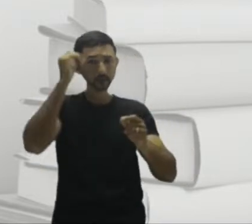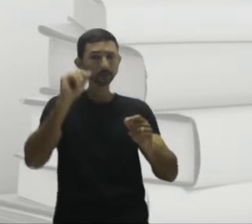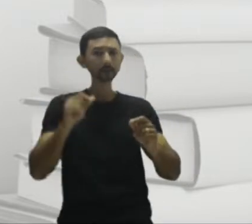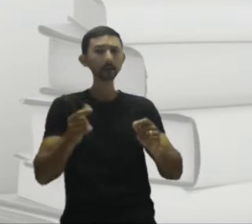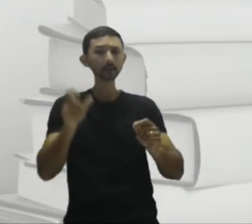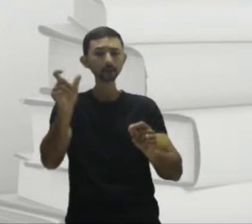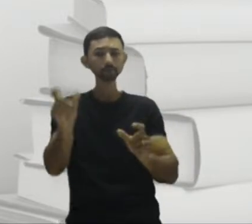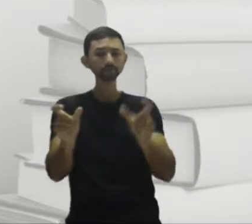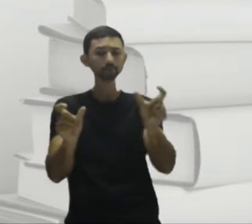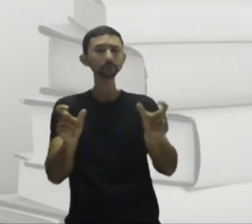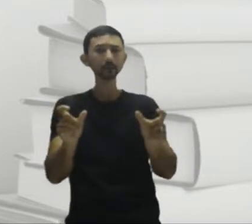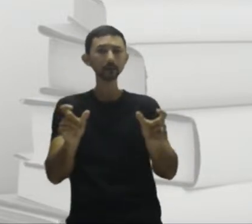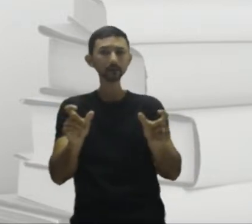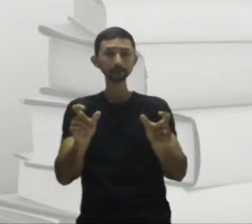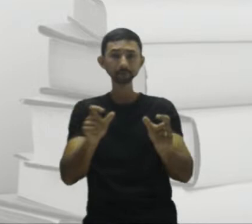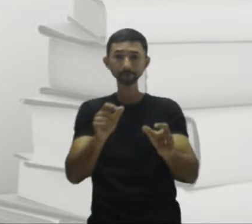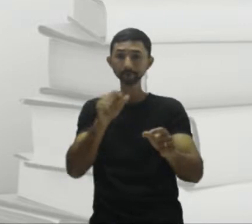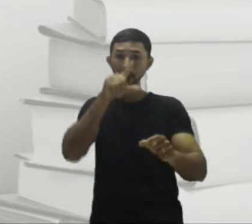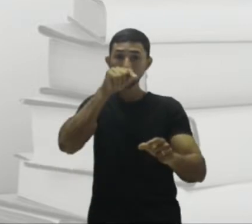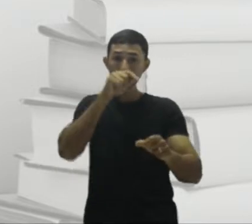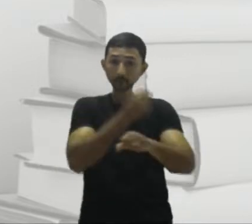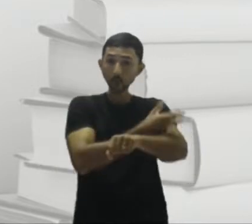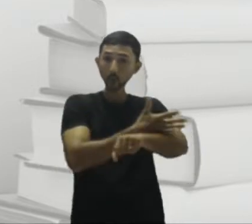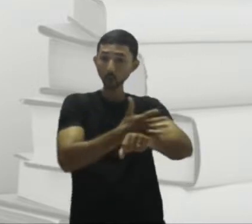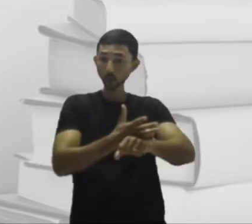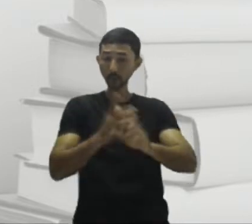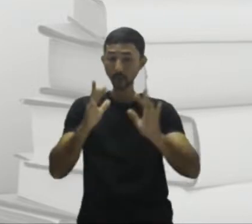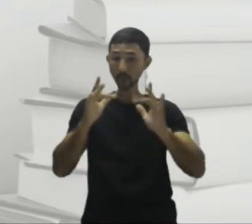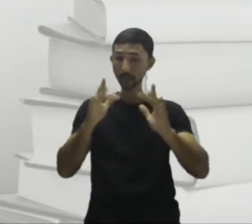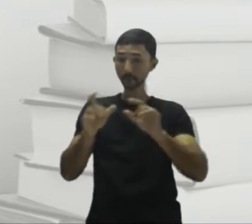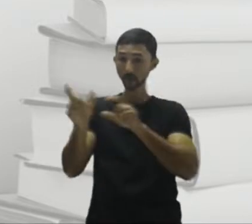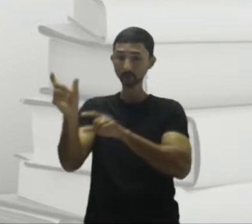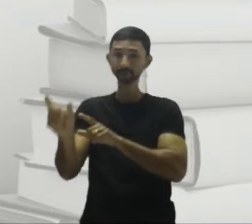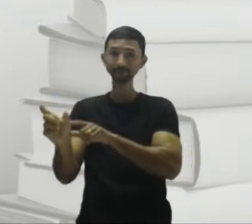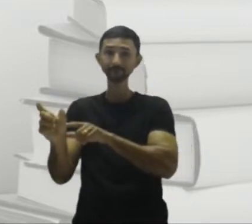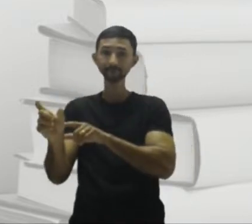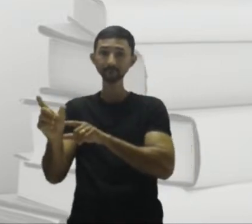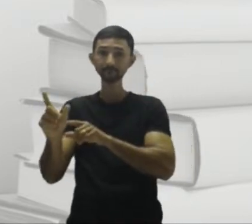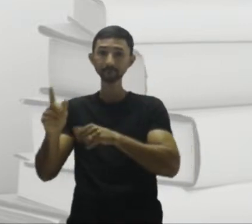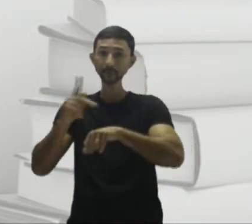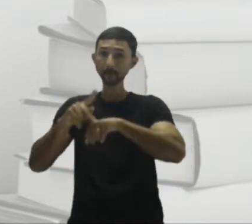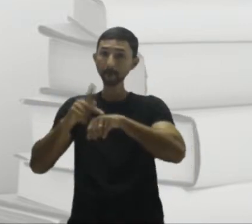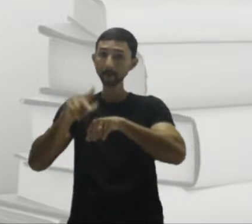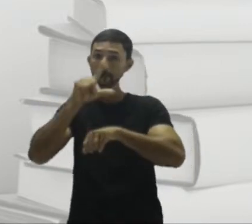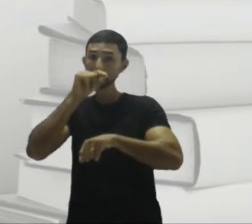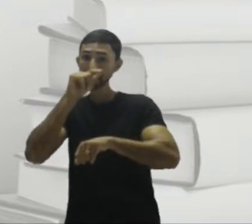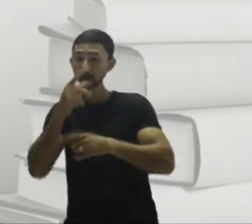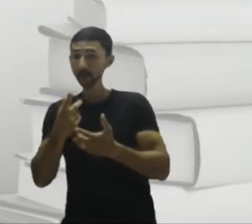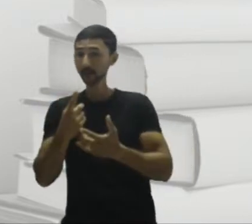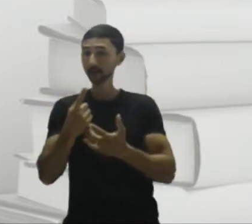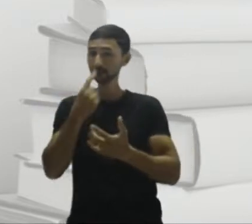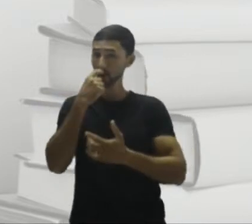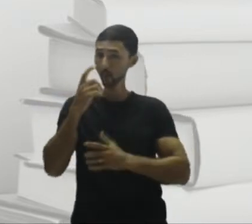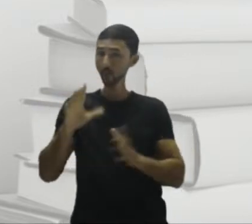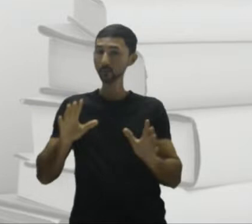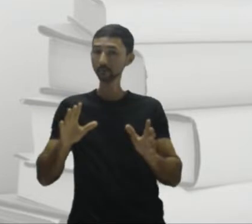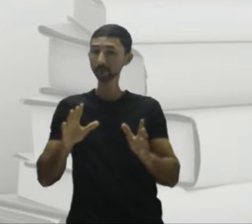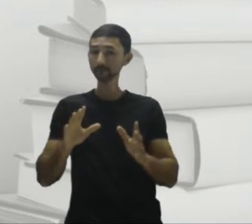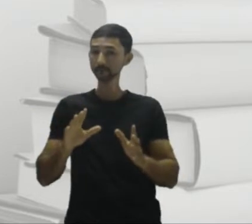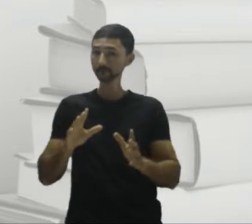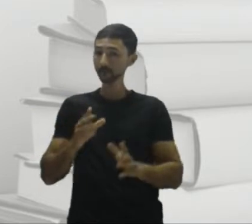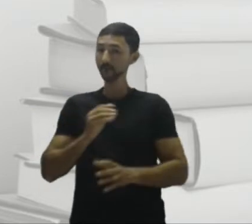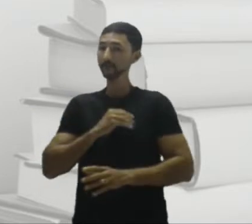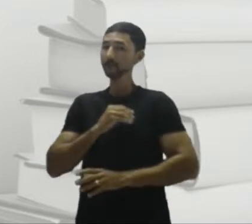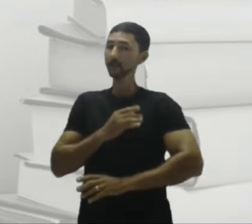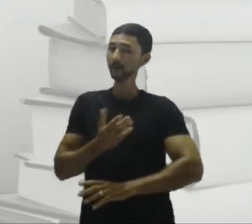desses personagens? Eu sei que a garça namora o urubu. E esse urubu é o quê? Ele é um malandro. Olha só a